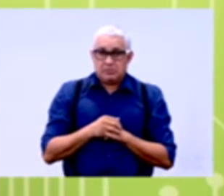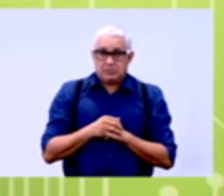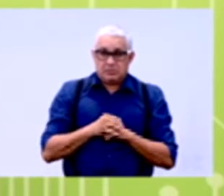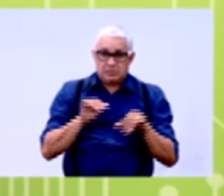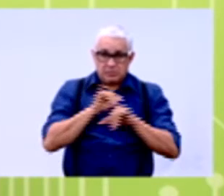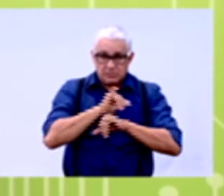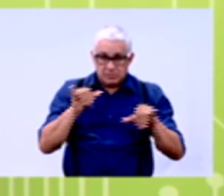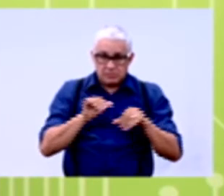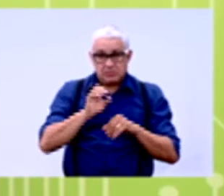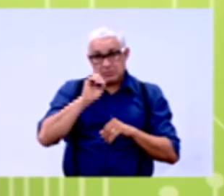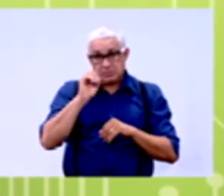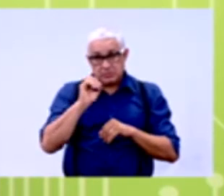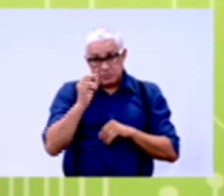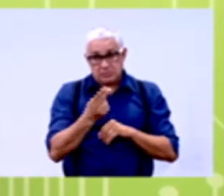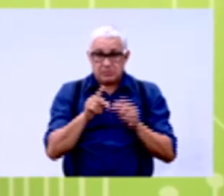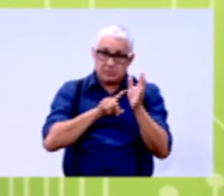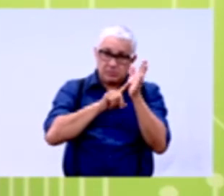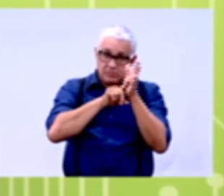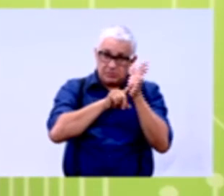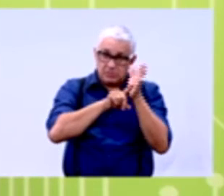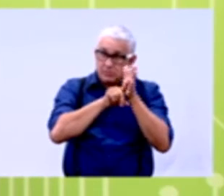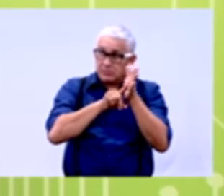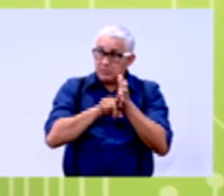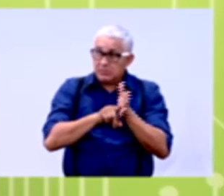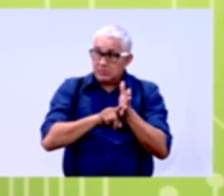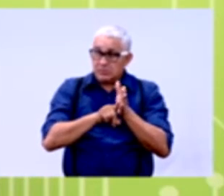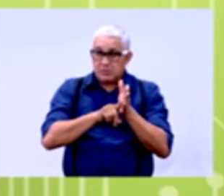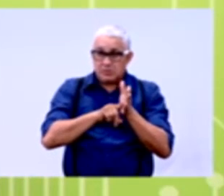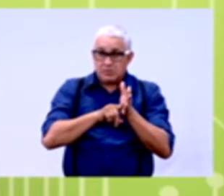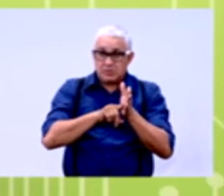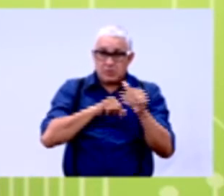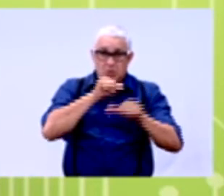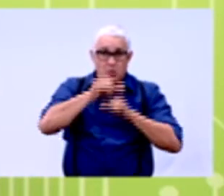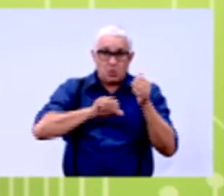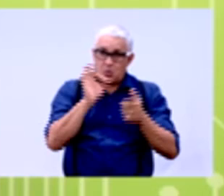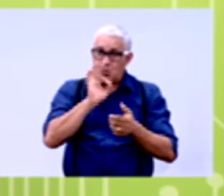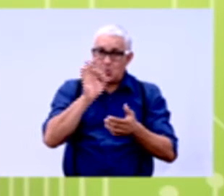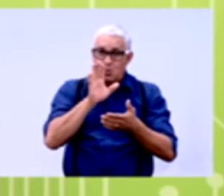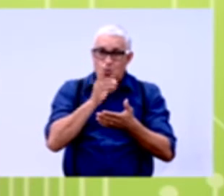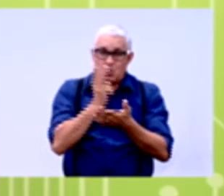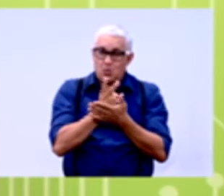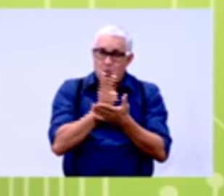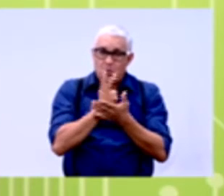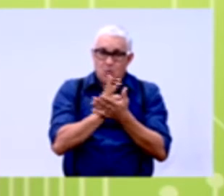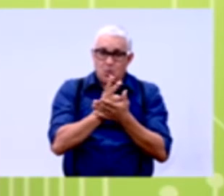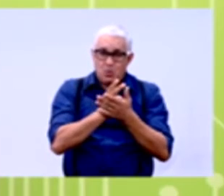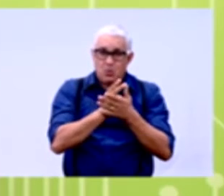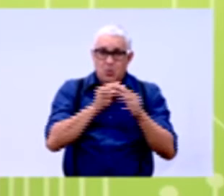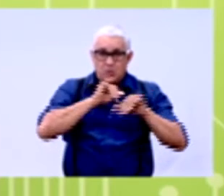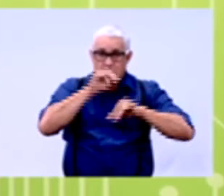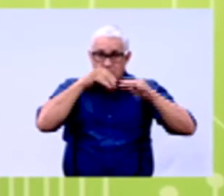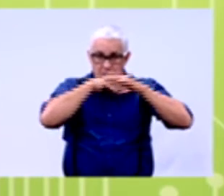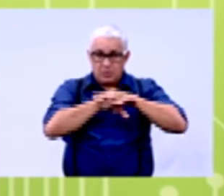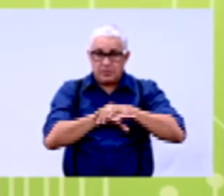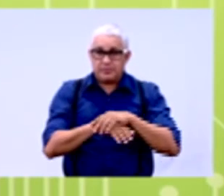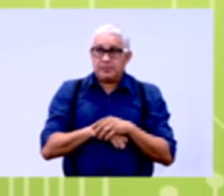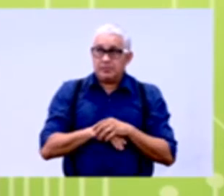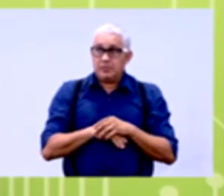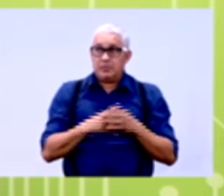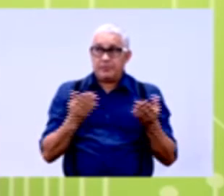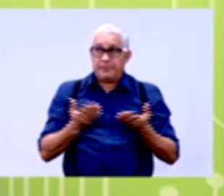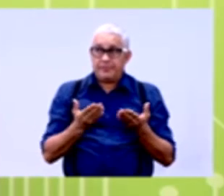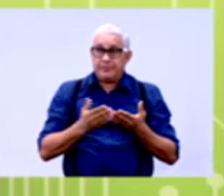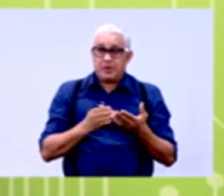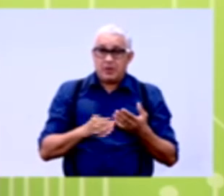informação ou de consulta, que não alterará a informação armazenada. Que é justamente essa aí agora, então,